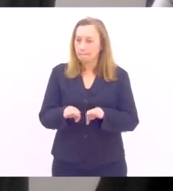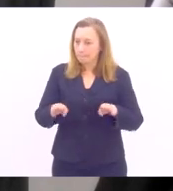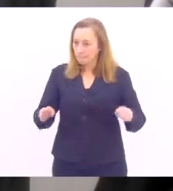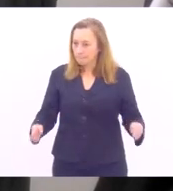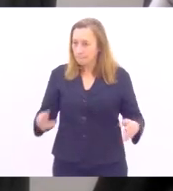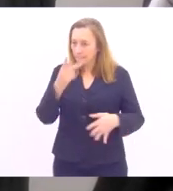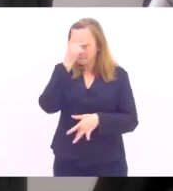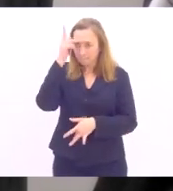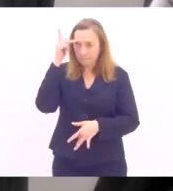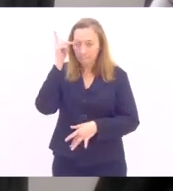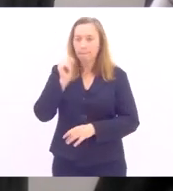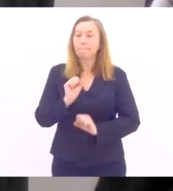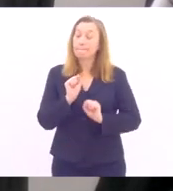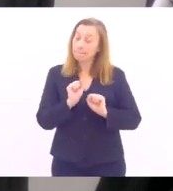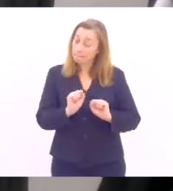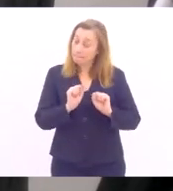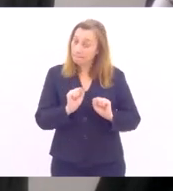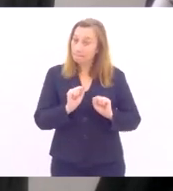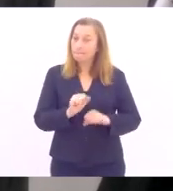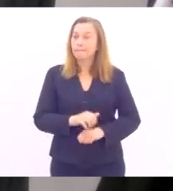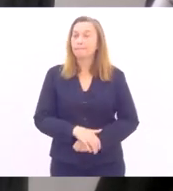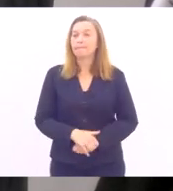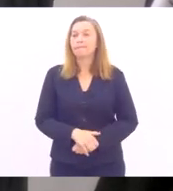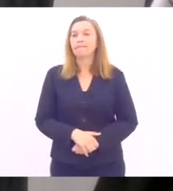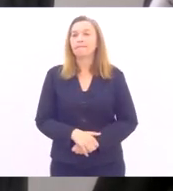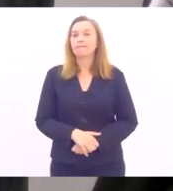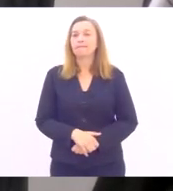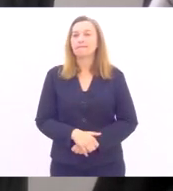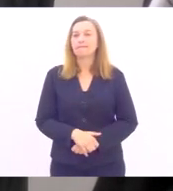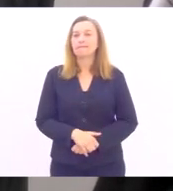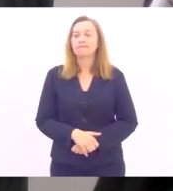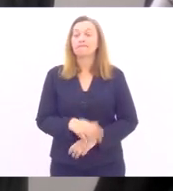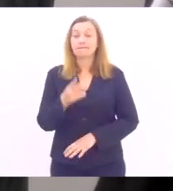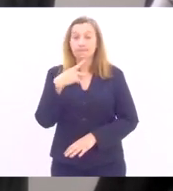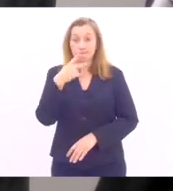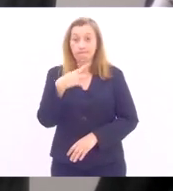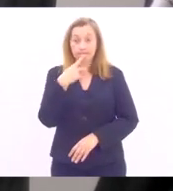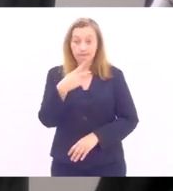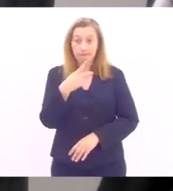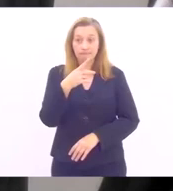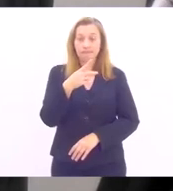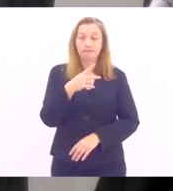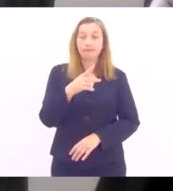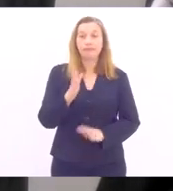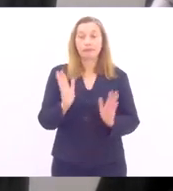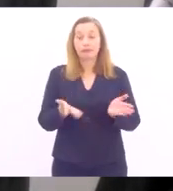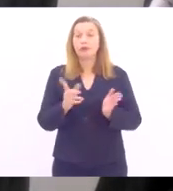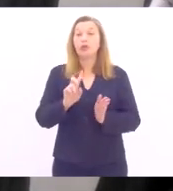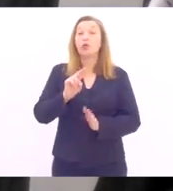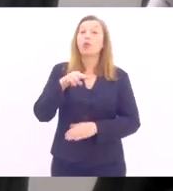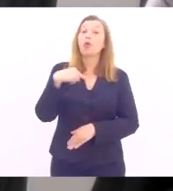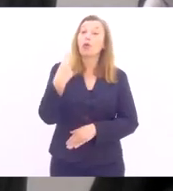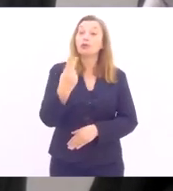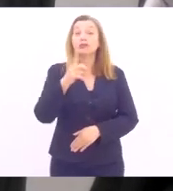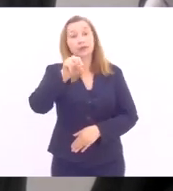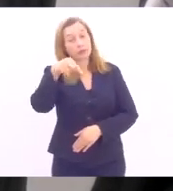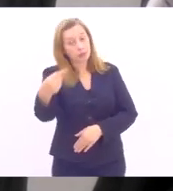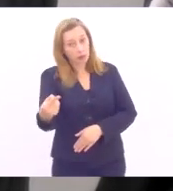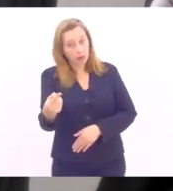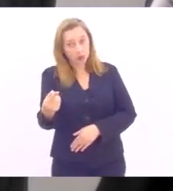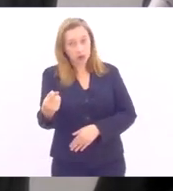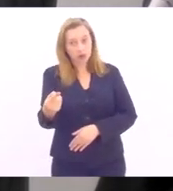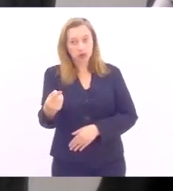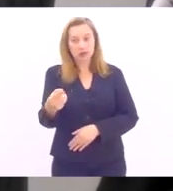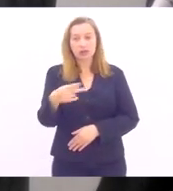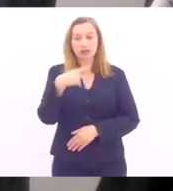Os componentes da mesa poderão fazer uma saudação agora ou mais tarde, depois de